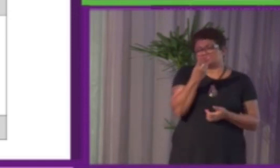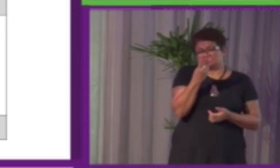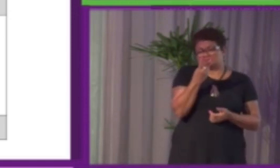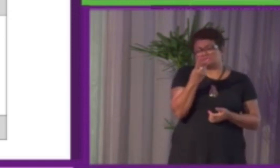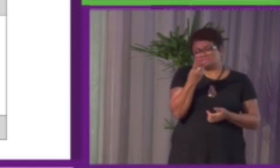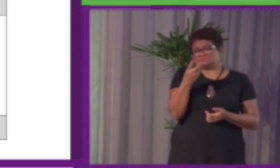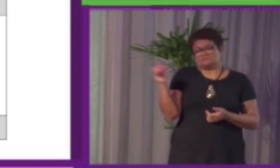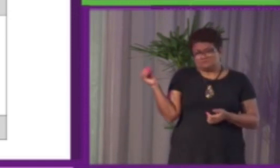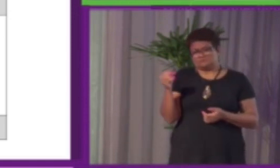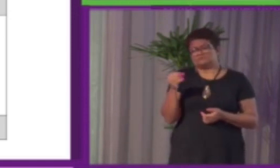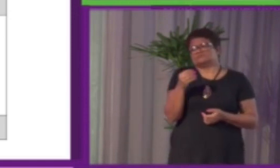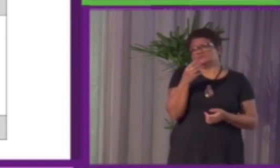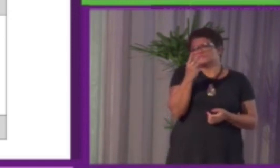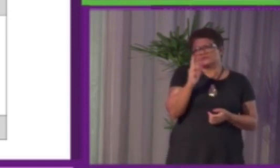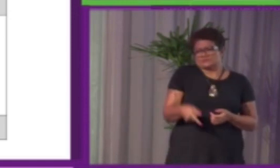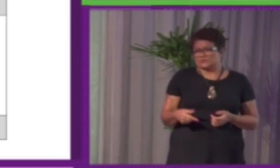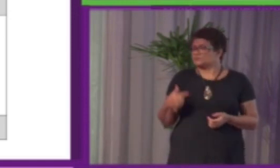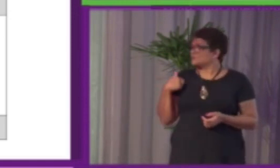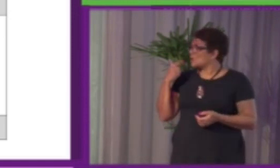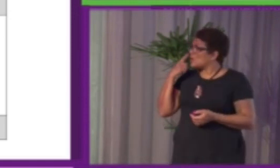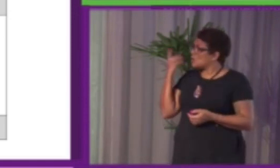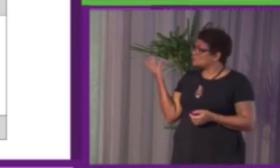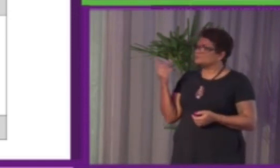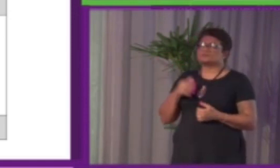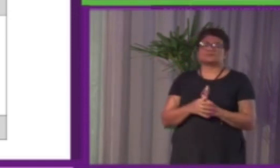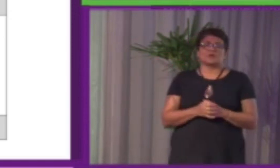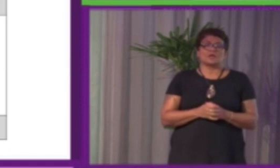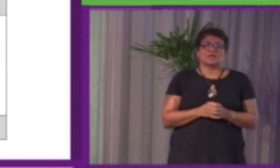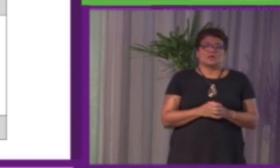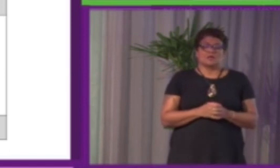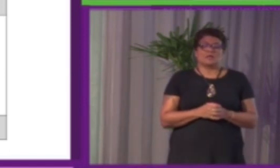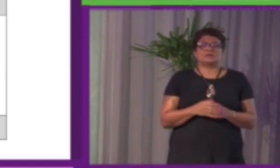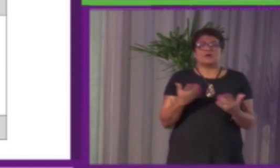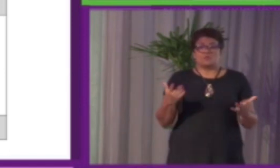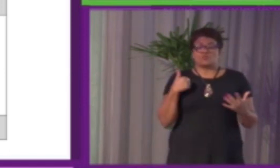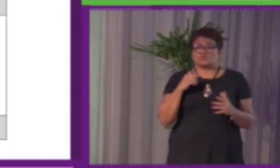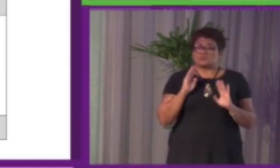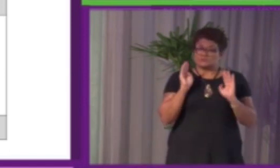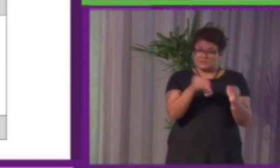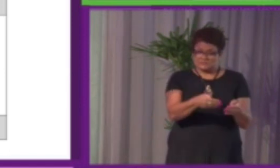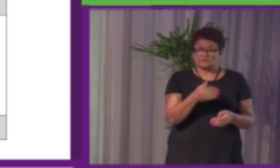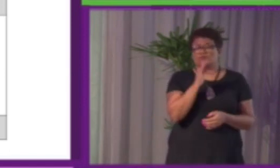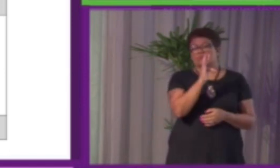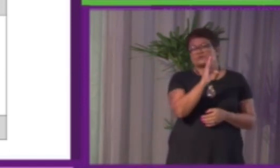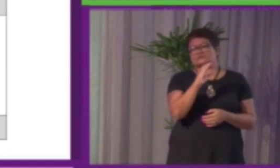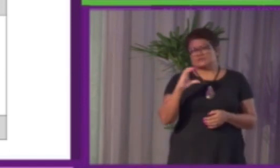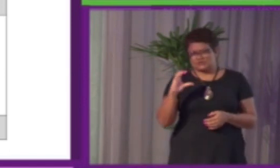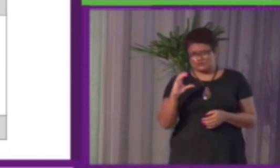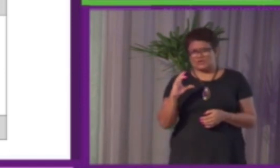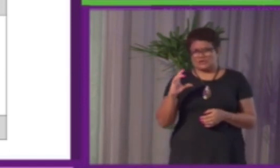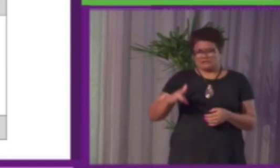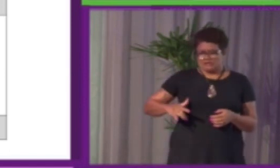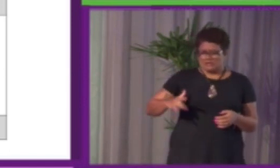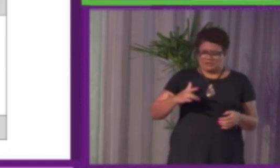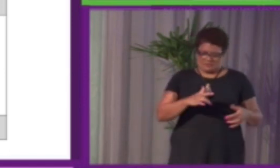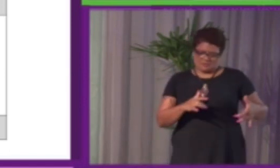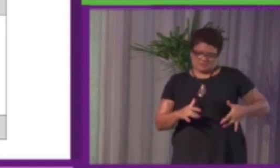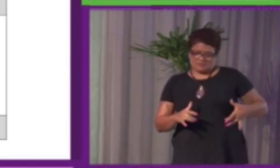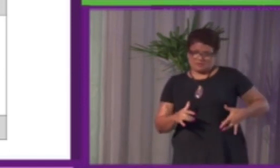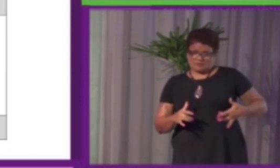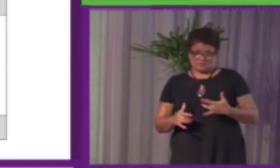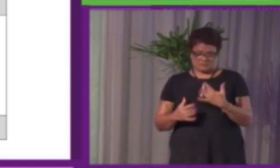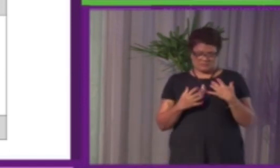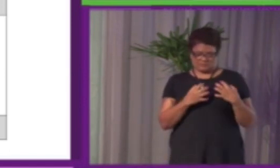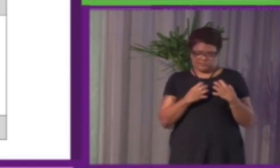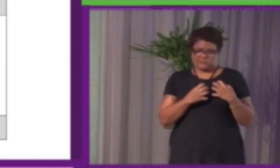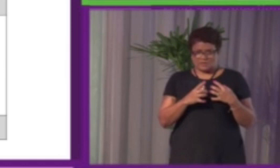casos, majoritariamente, por exemplo, no exemplo da fibrose cística, a tecnologia, como já foi falado aqui, tem um impacto muito grande na